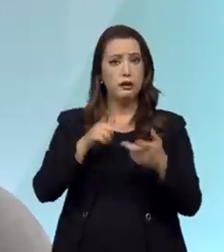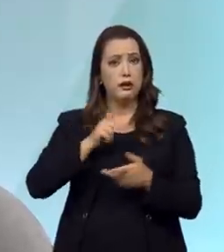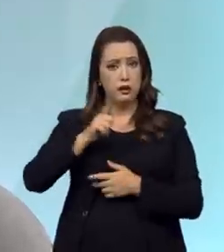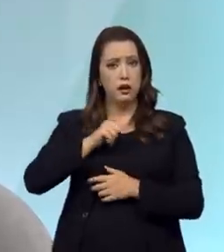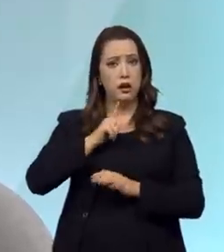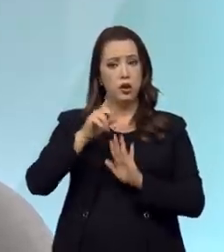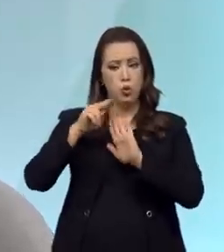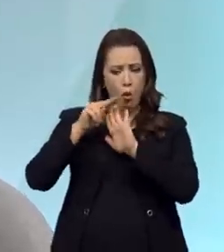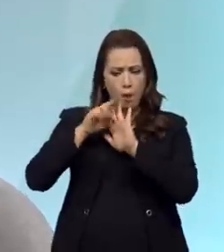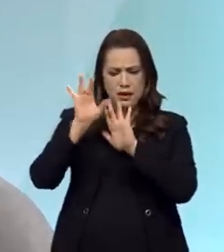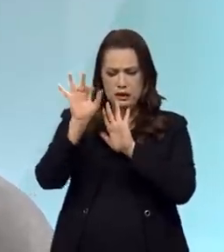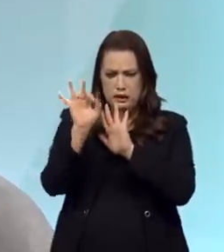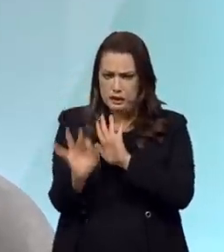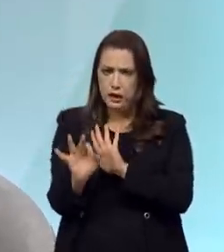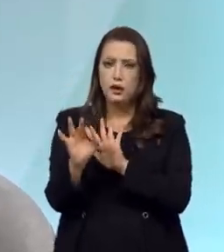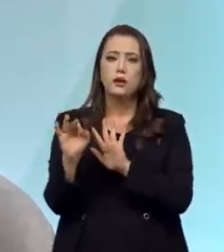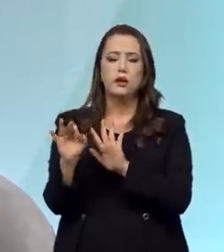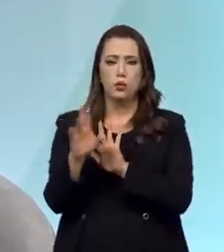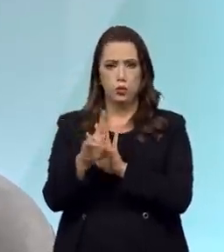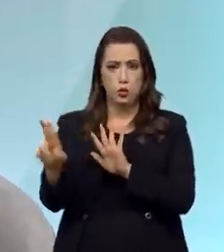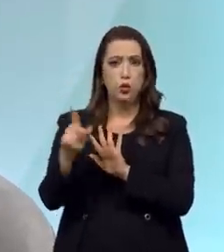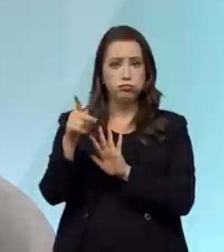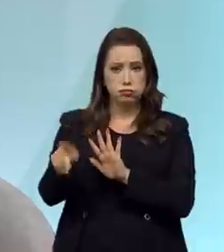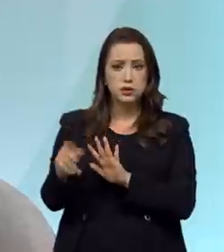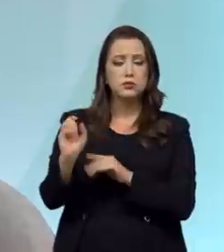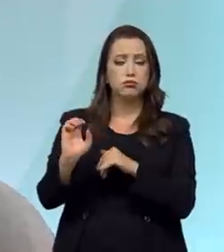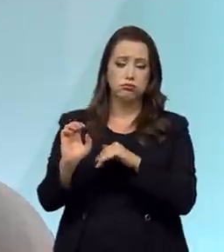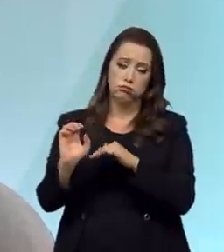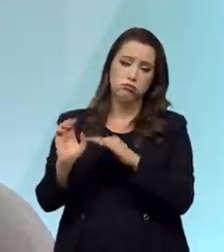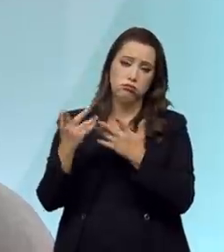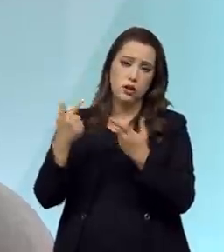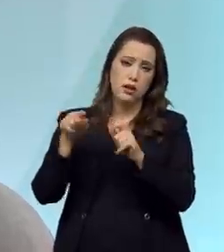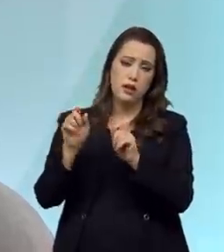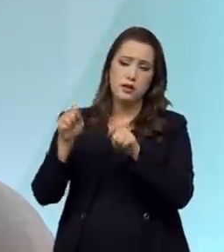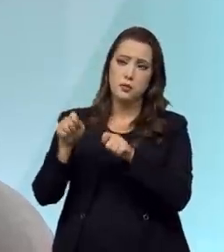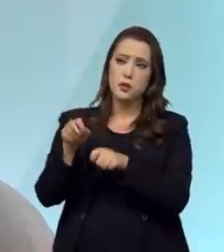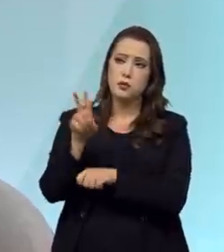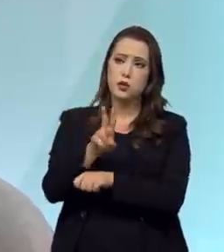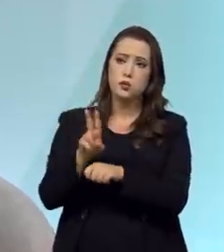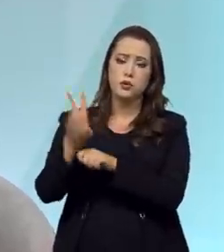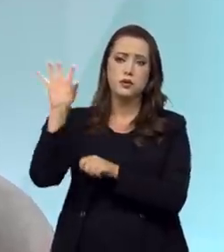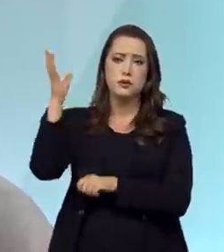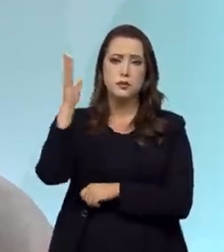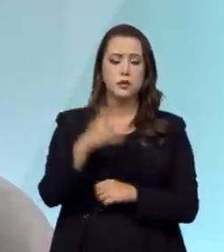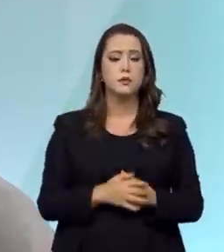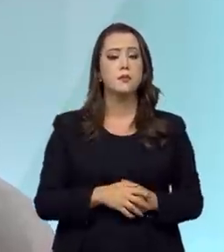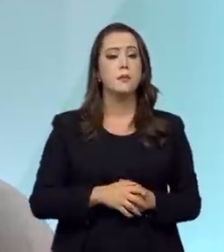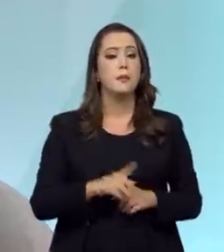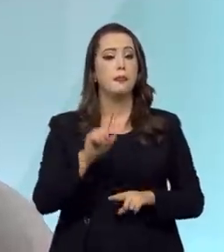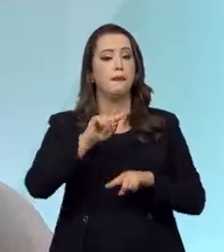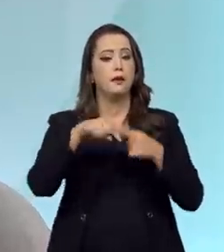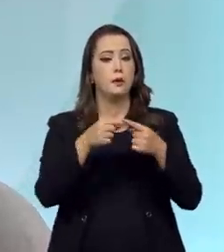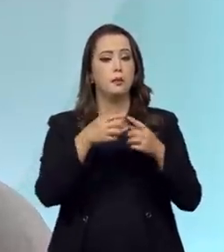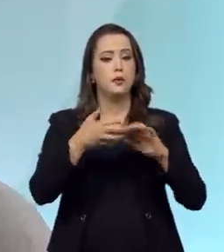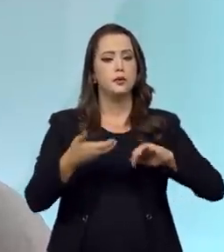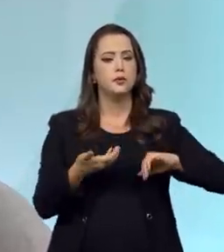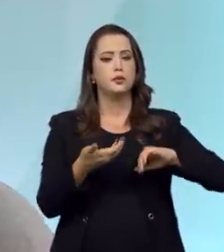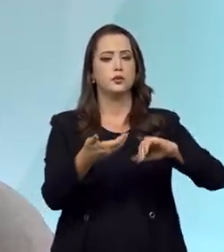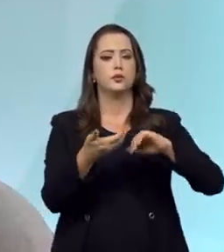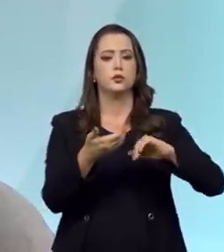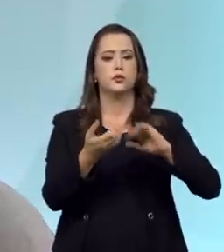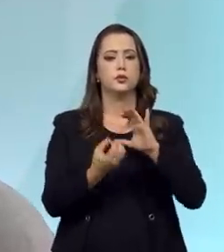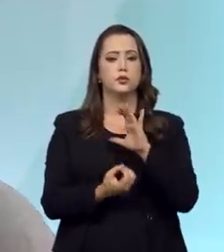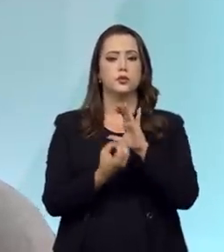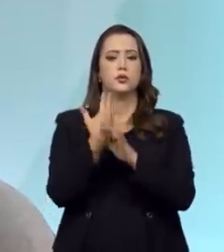logo em seguida o congresso junto e o presidente sancionou o congresso 2020 aprovou a política nacional de pagamento por